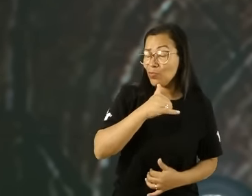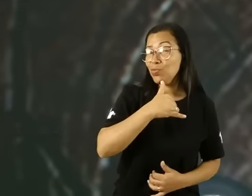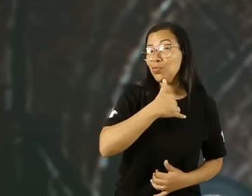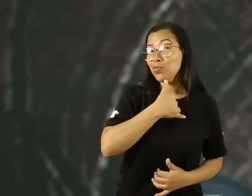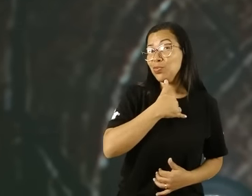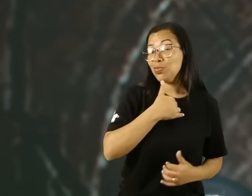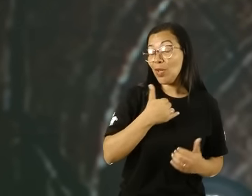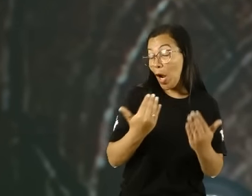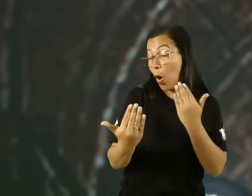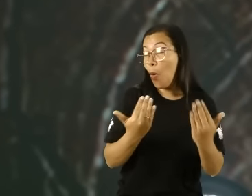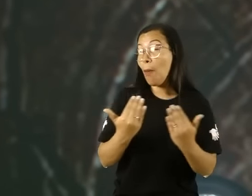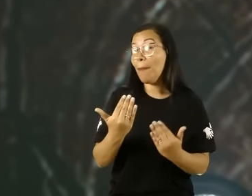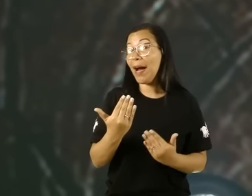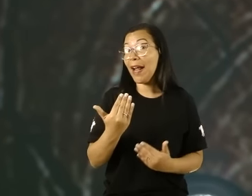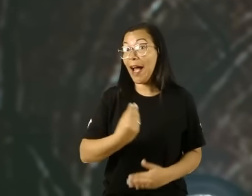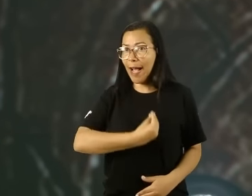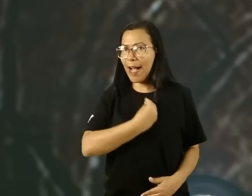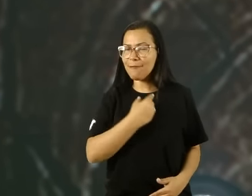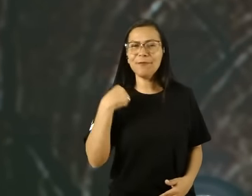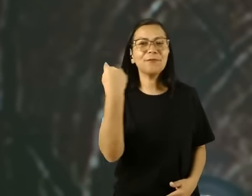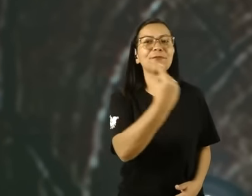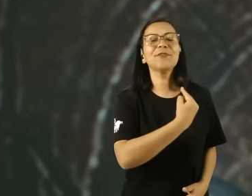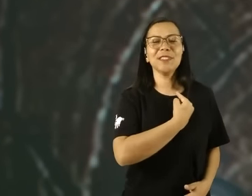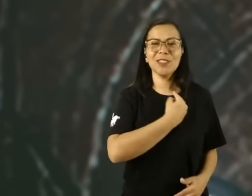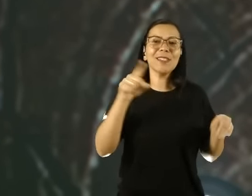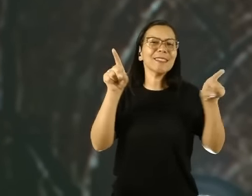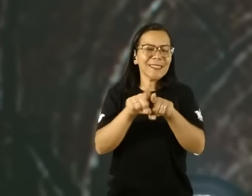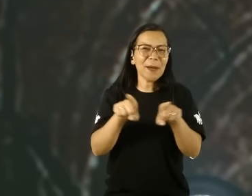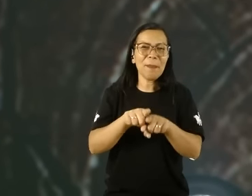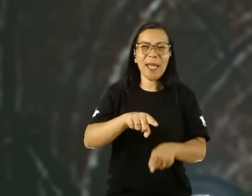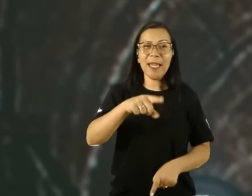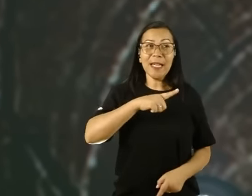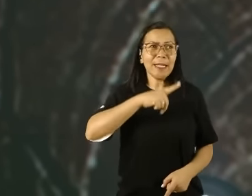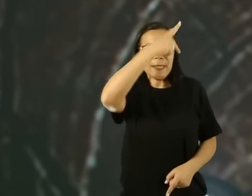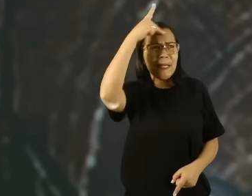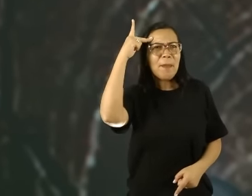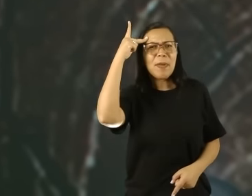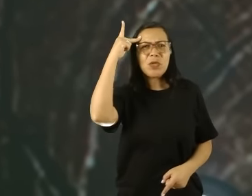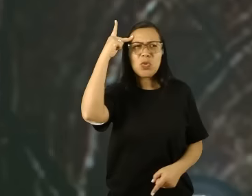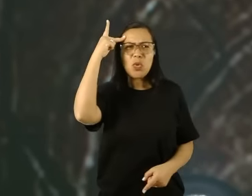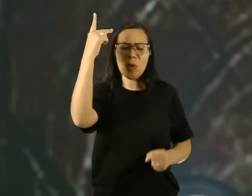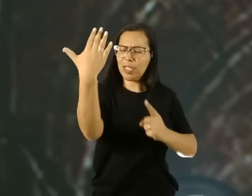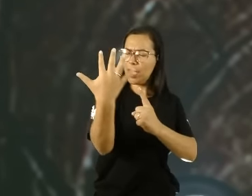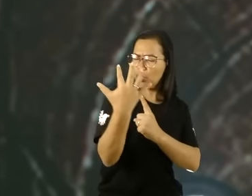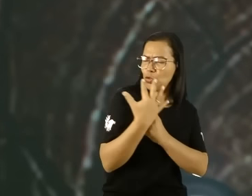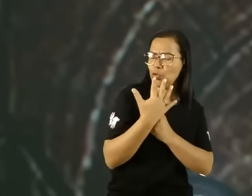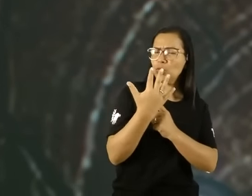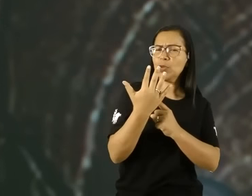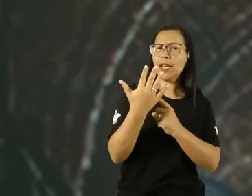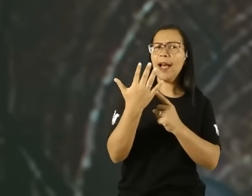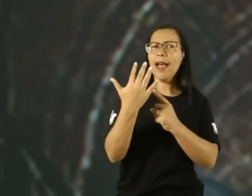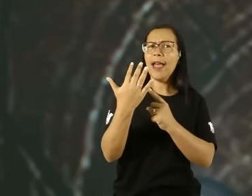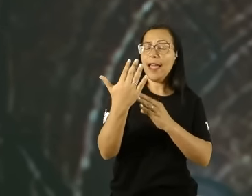se esforça, se sacrifica, larga tudo por uma causa, pela sua fé, E de repente a sua fé te gera